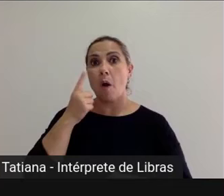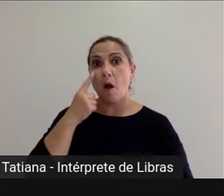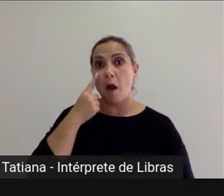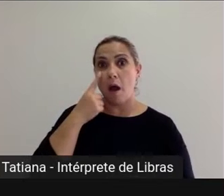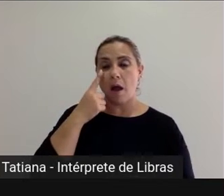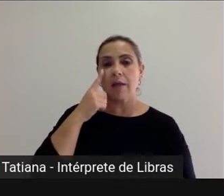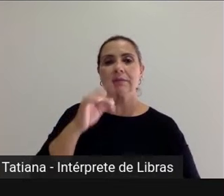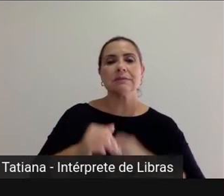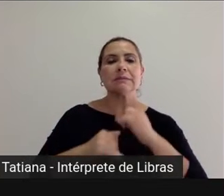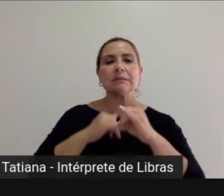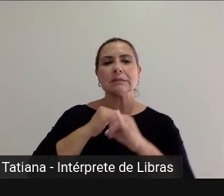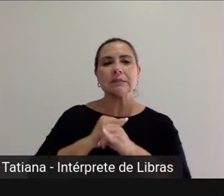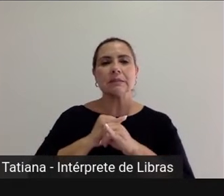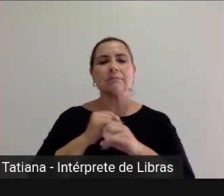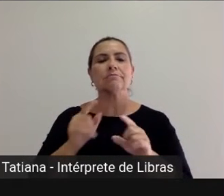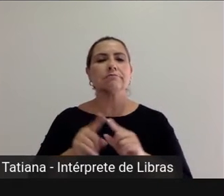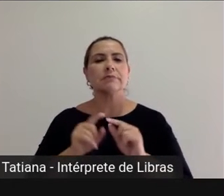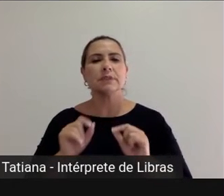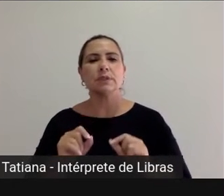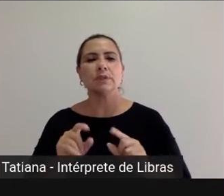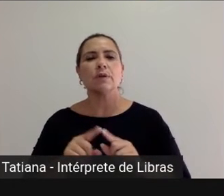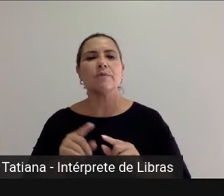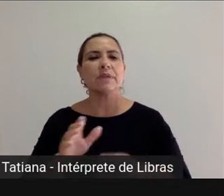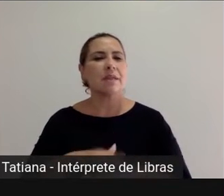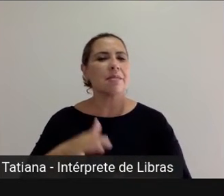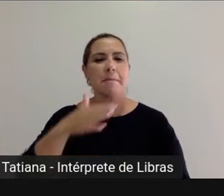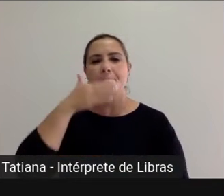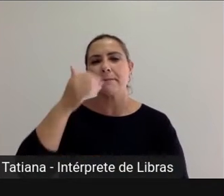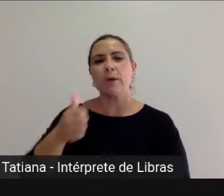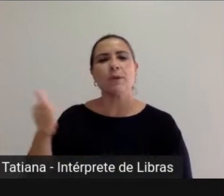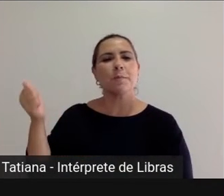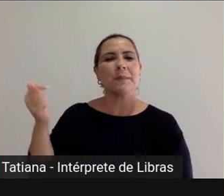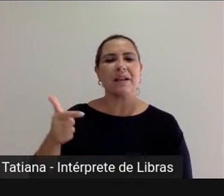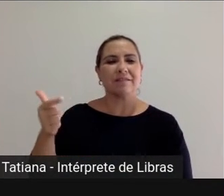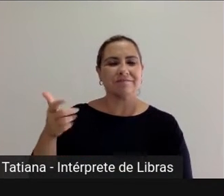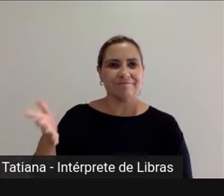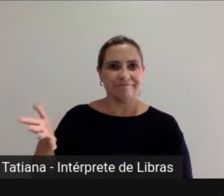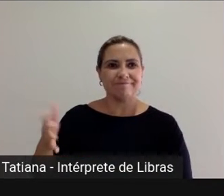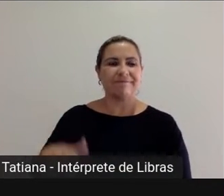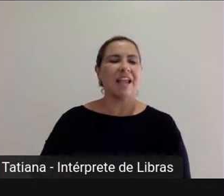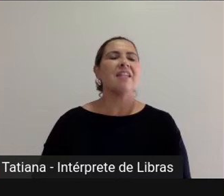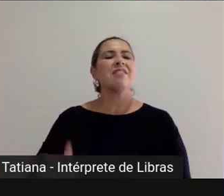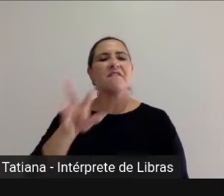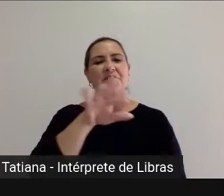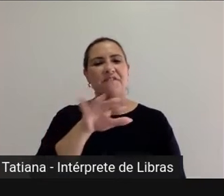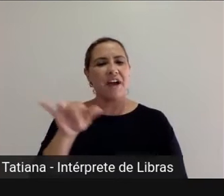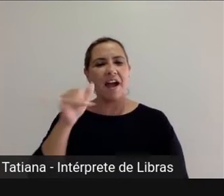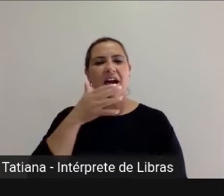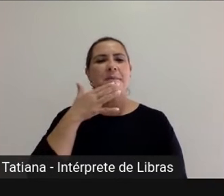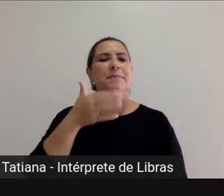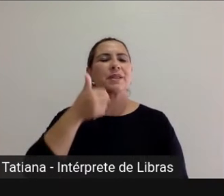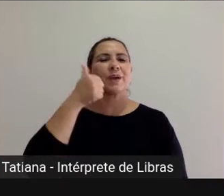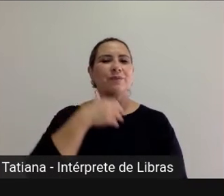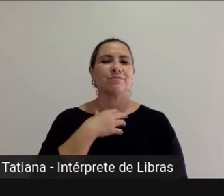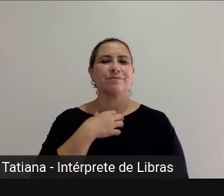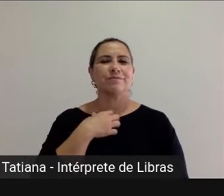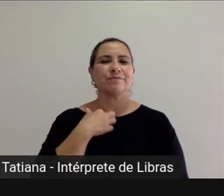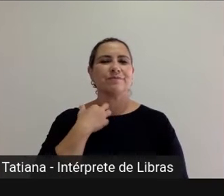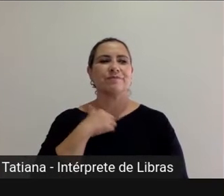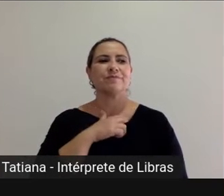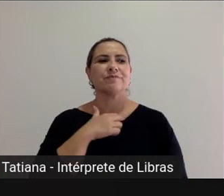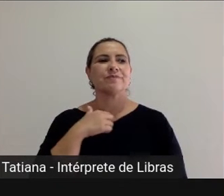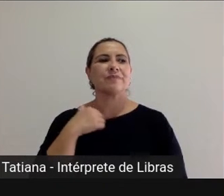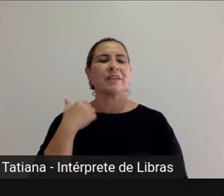está aí é o que há, e é muito melhor do que era antes, e vai ficar muito melhor. Então, você está tendo benefícios por